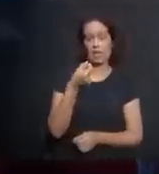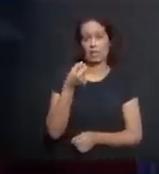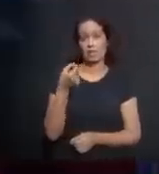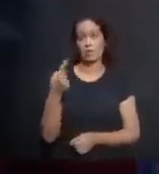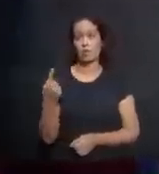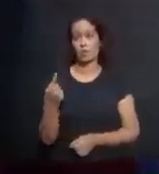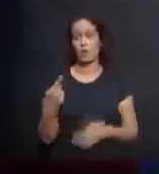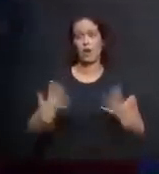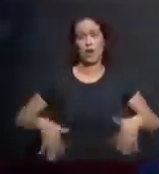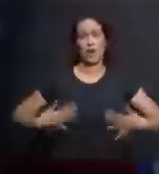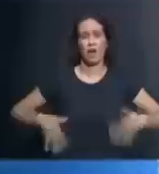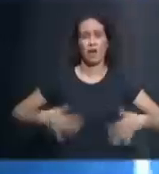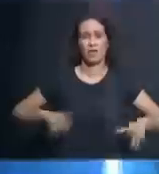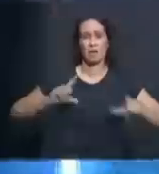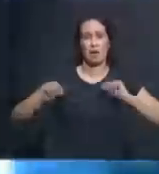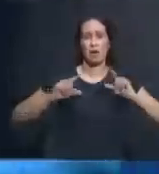sair.